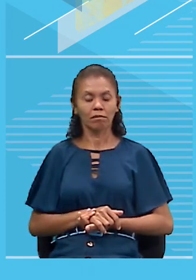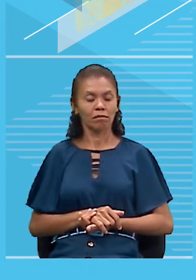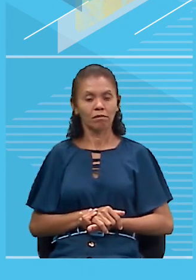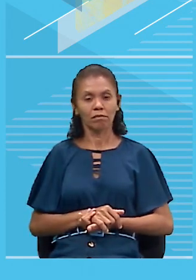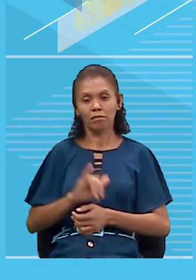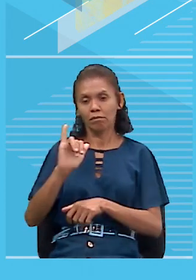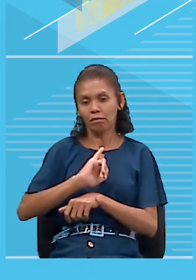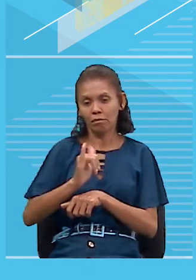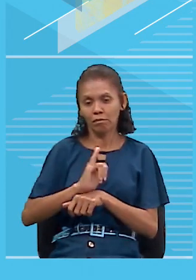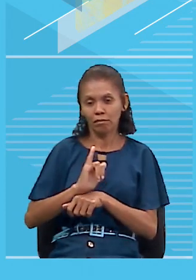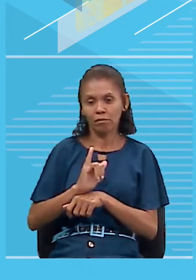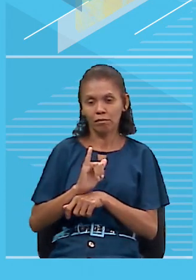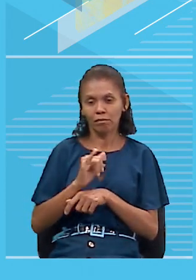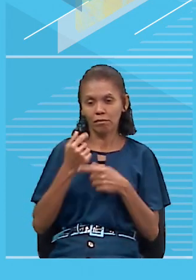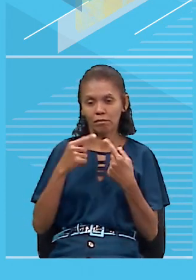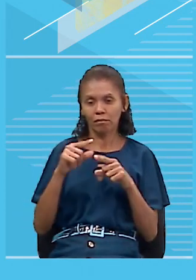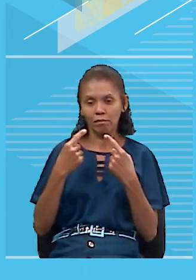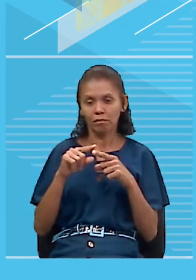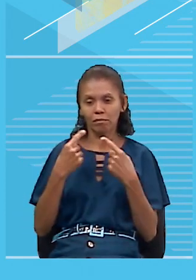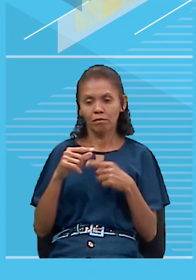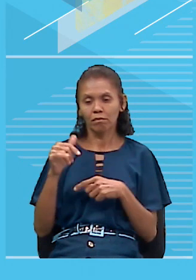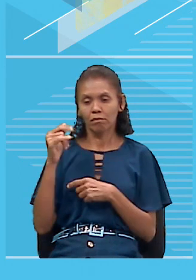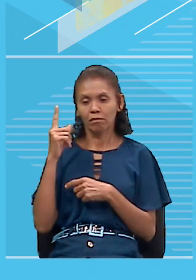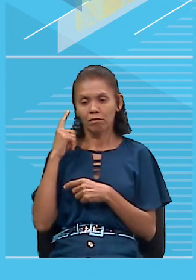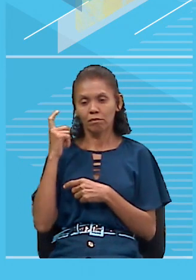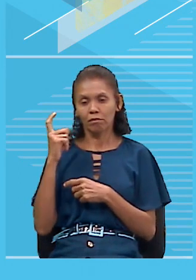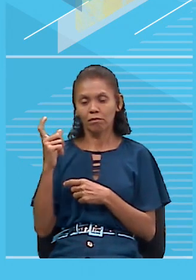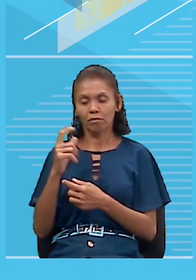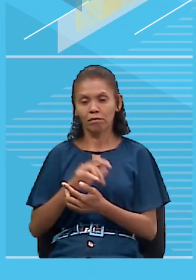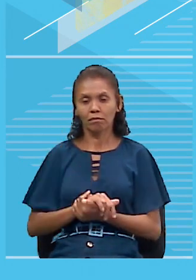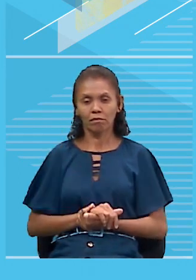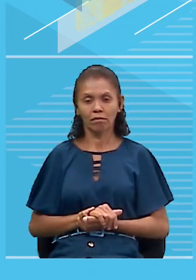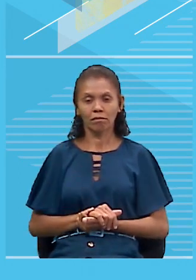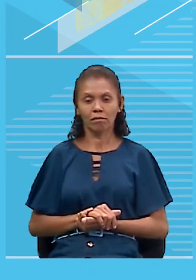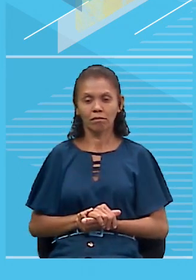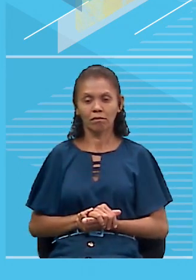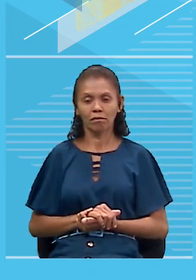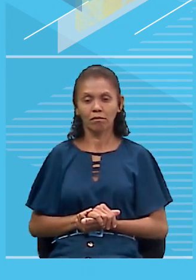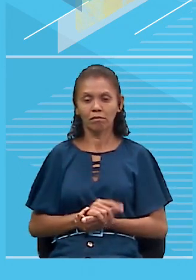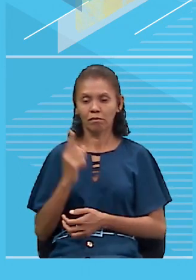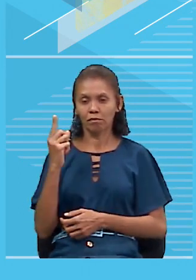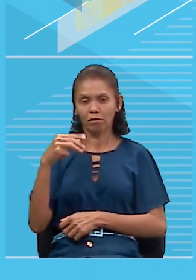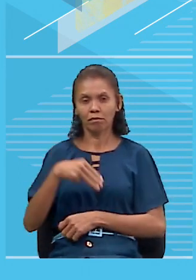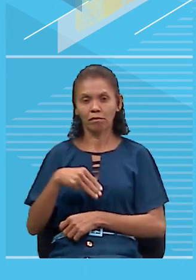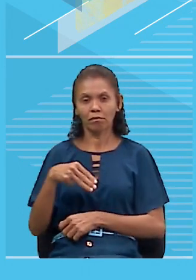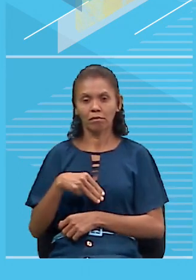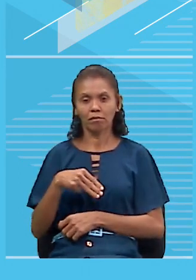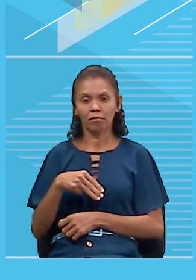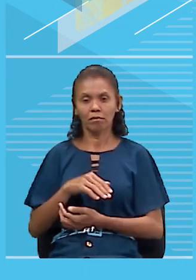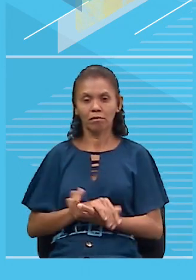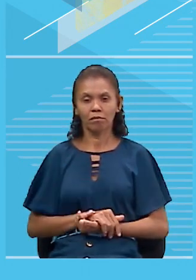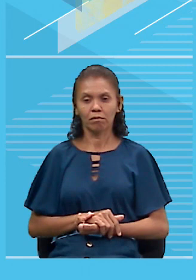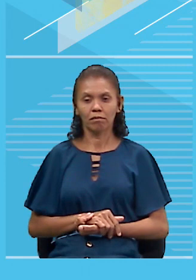YouTube também tá reclamando o áudio vamos fazer o seguinte vou colocar aqui um minutinho